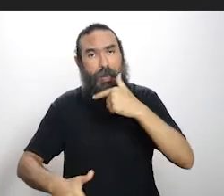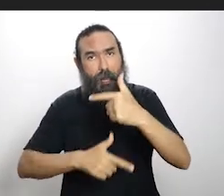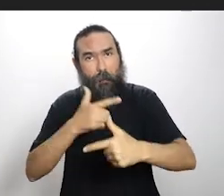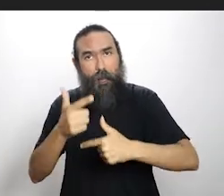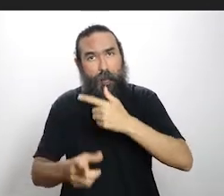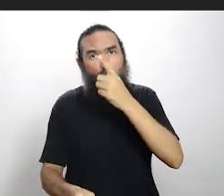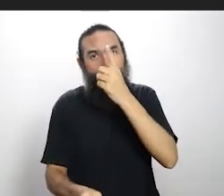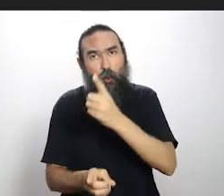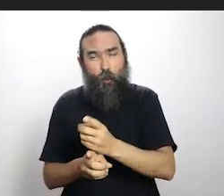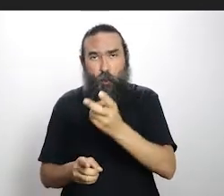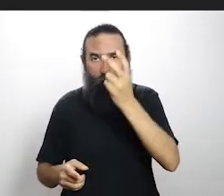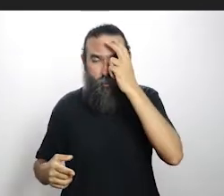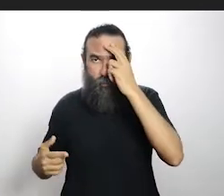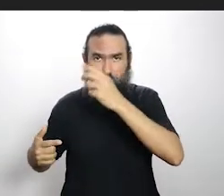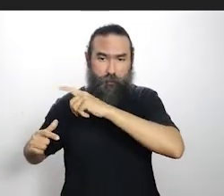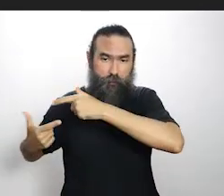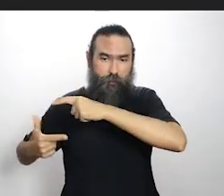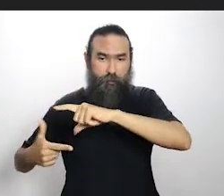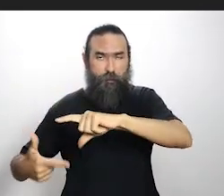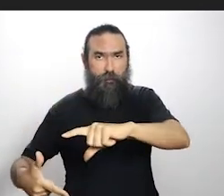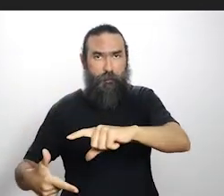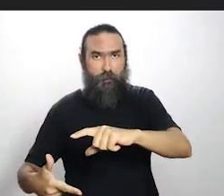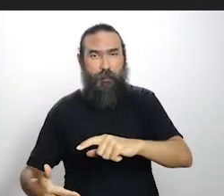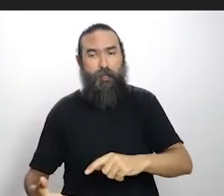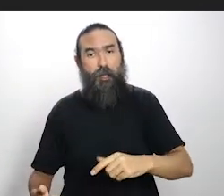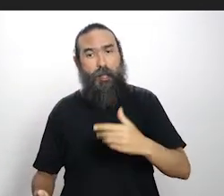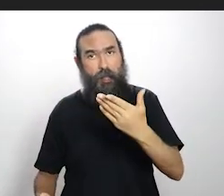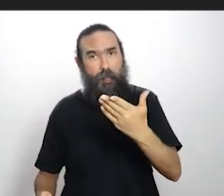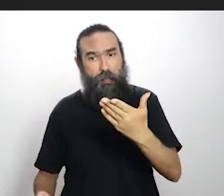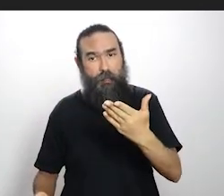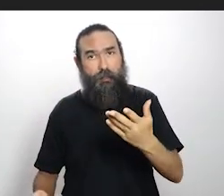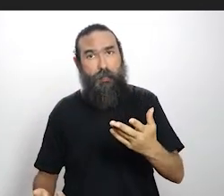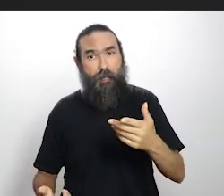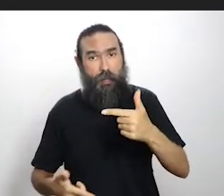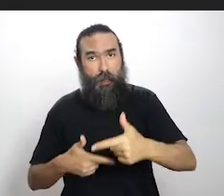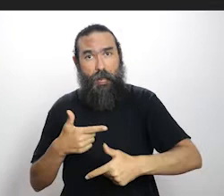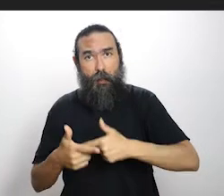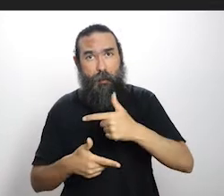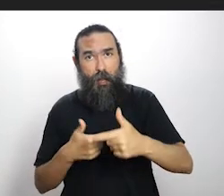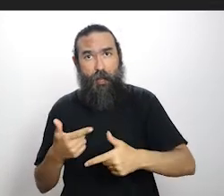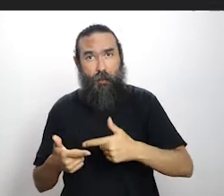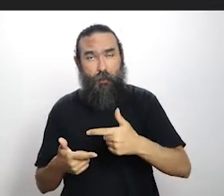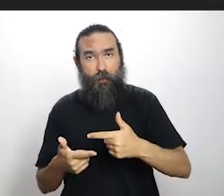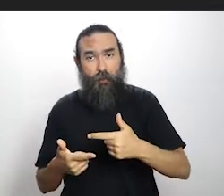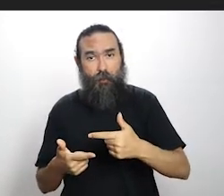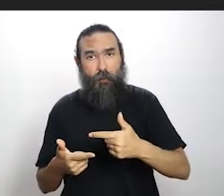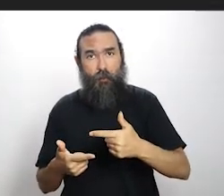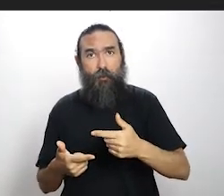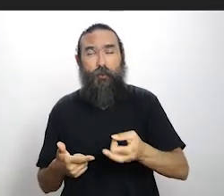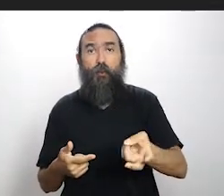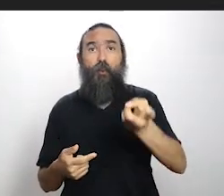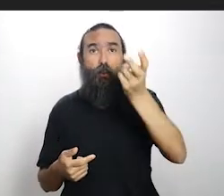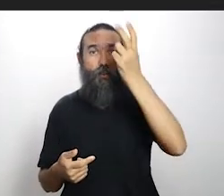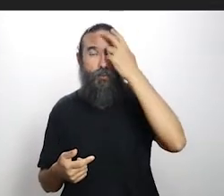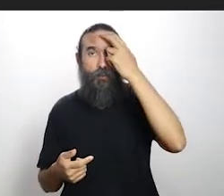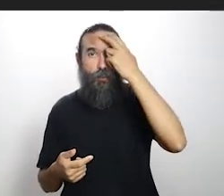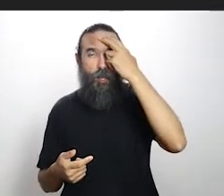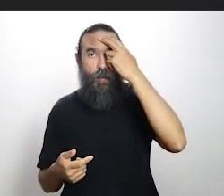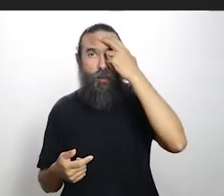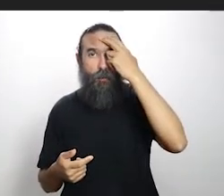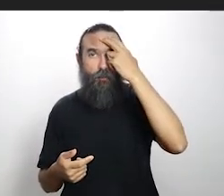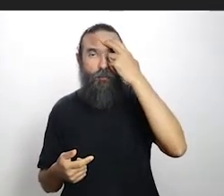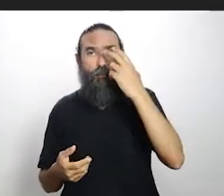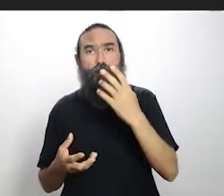de organização do Encontro de Culturas da Chapada. É uma atividade cultural, eu não considero um evento, mas sim uma atividade